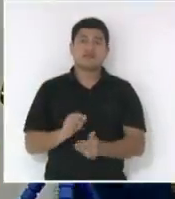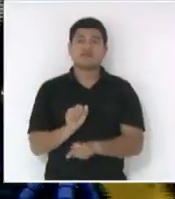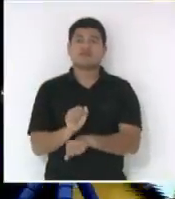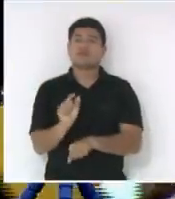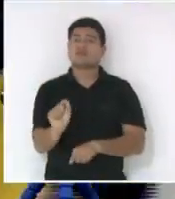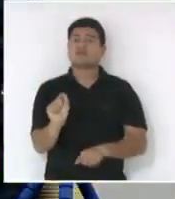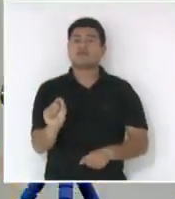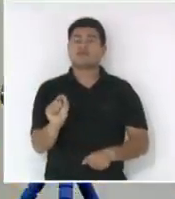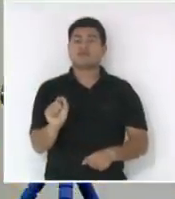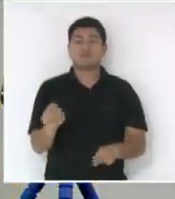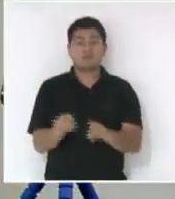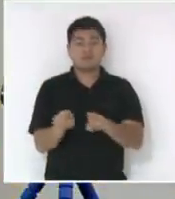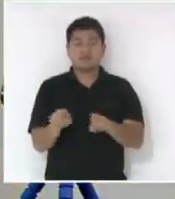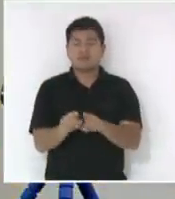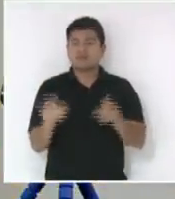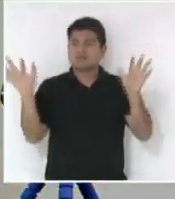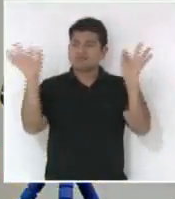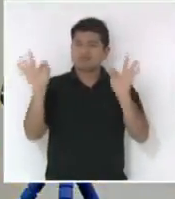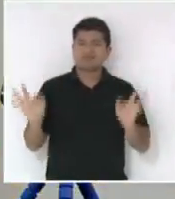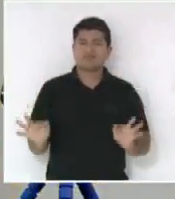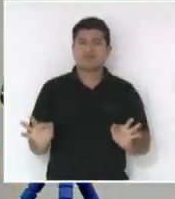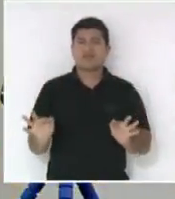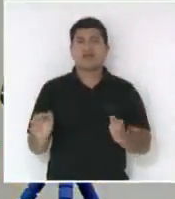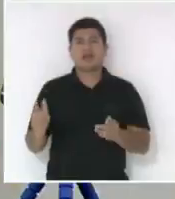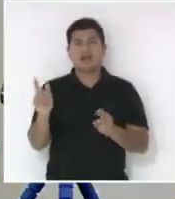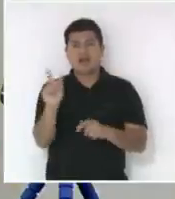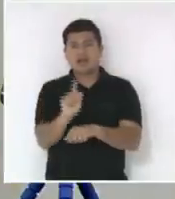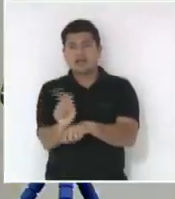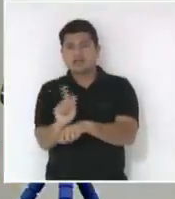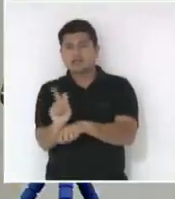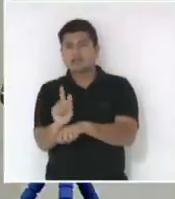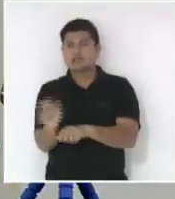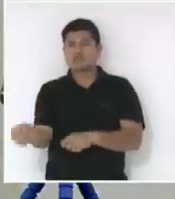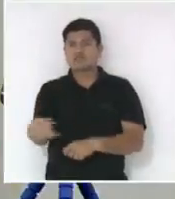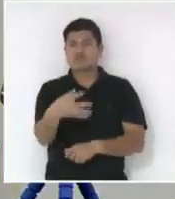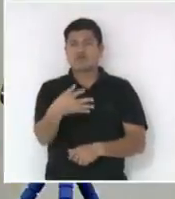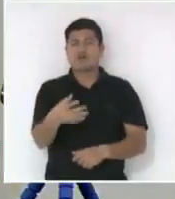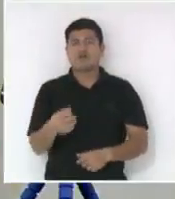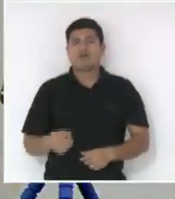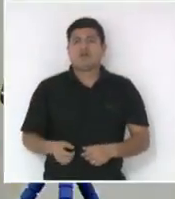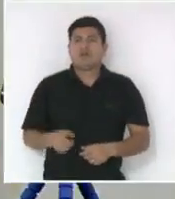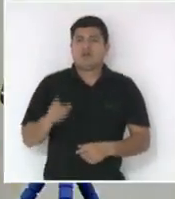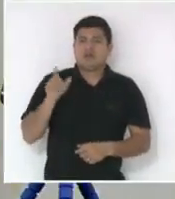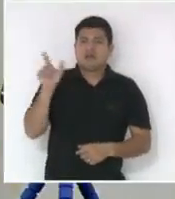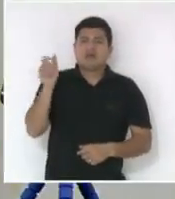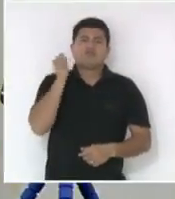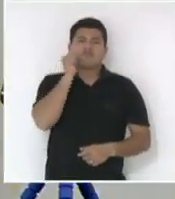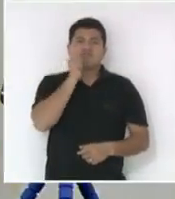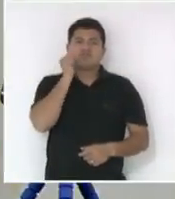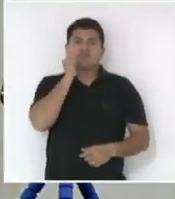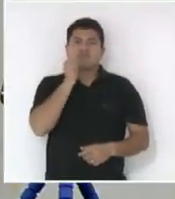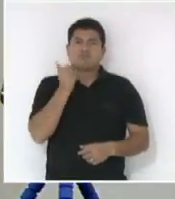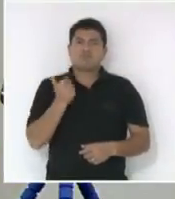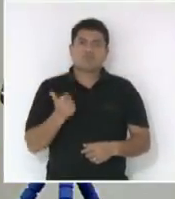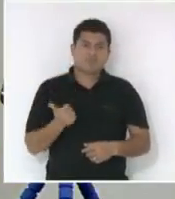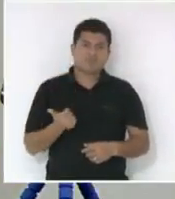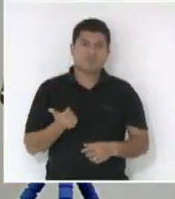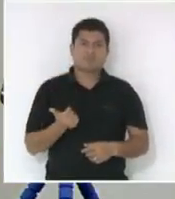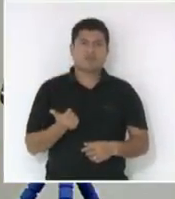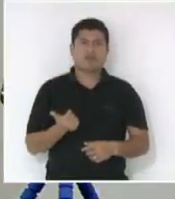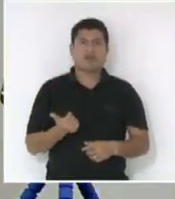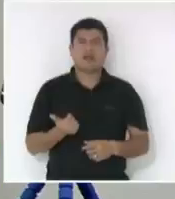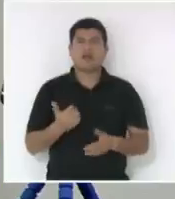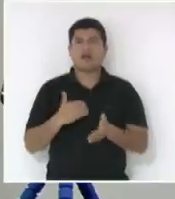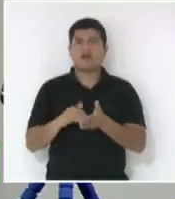e fico feliz com a nova gestão, com a nova gestora, que está hoje à frente dessa secretaria, por